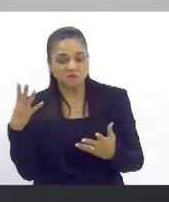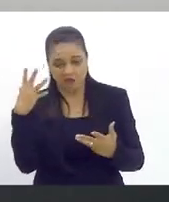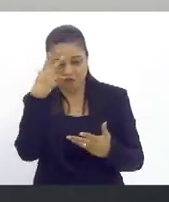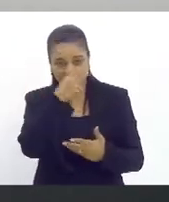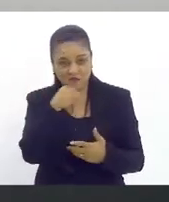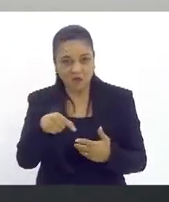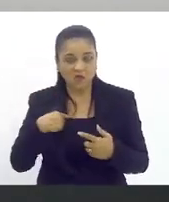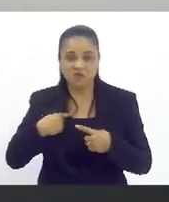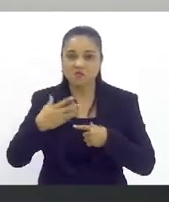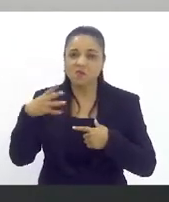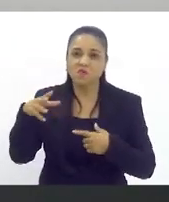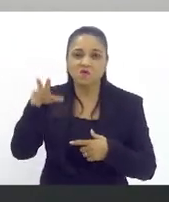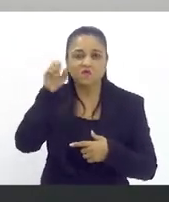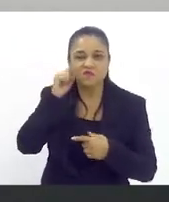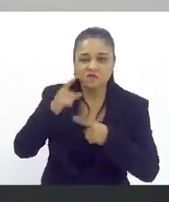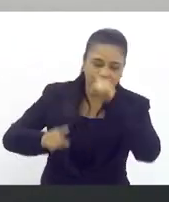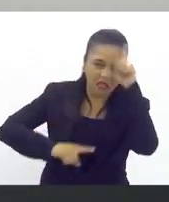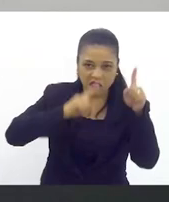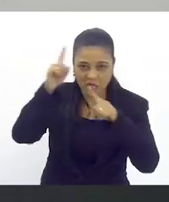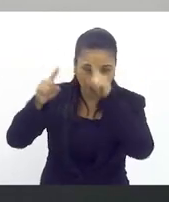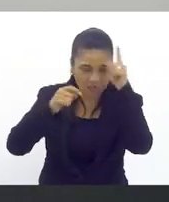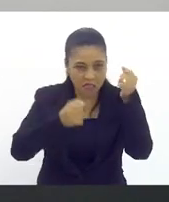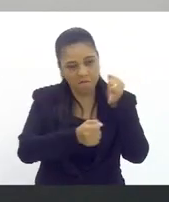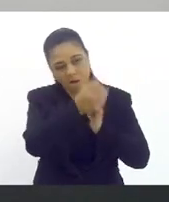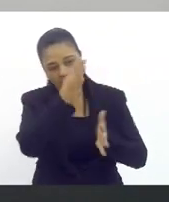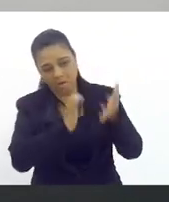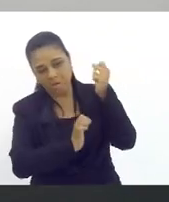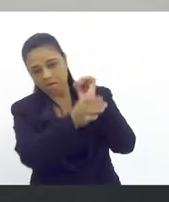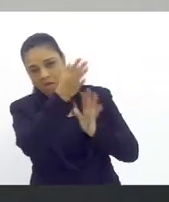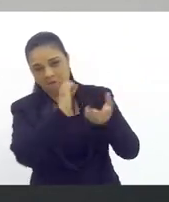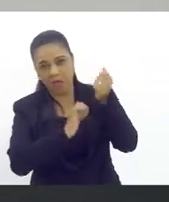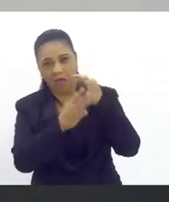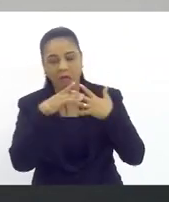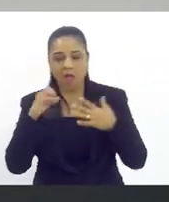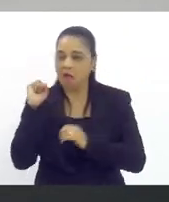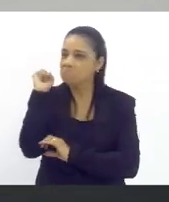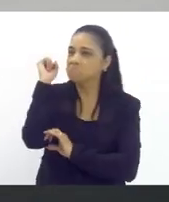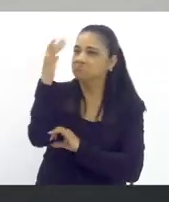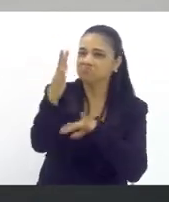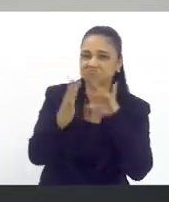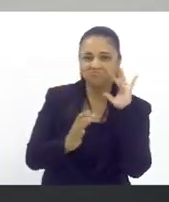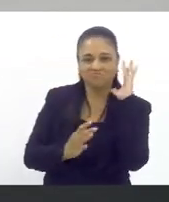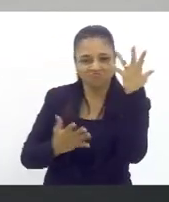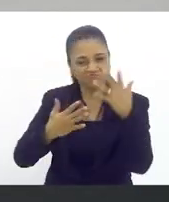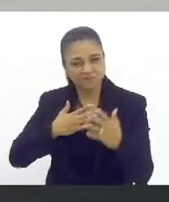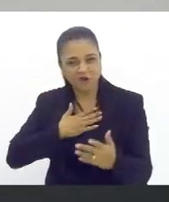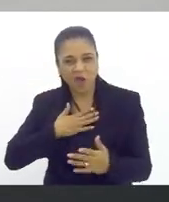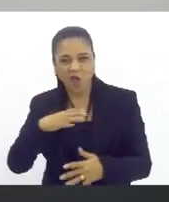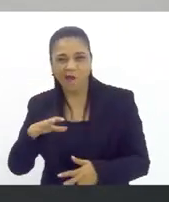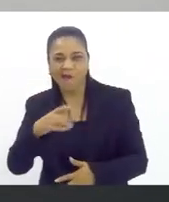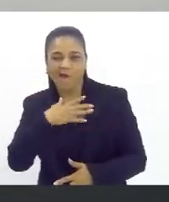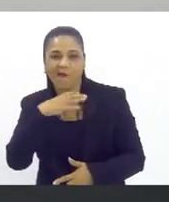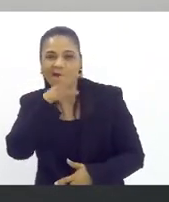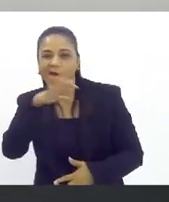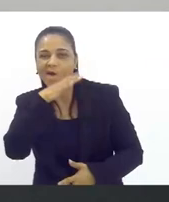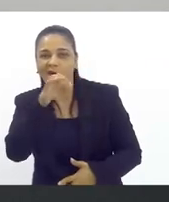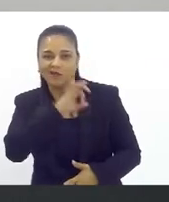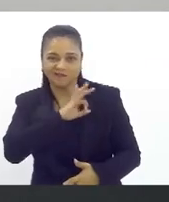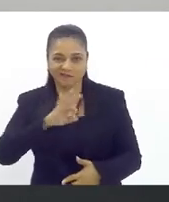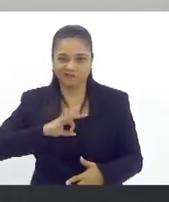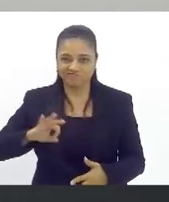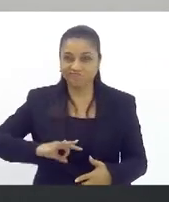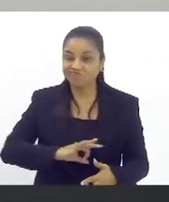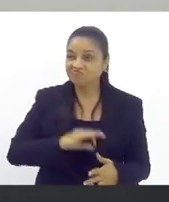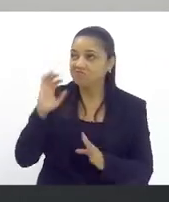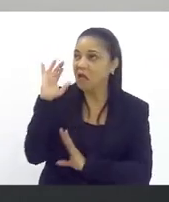ideias cobrança todo mundo é amante da natureza das nossas das Árvores muito